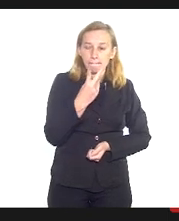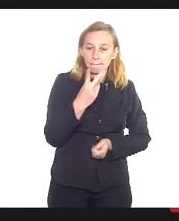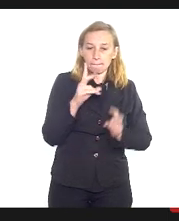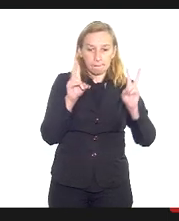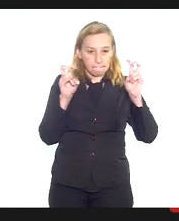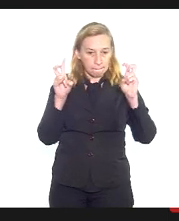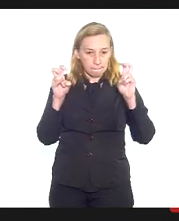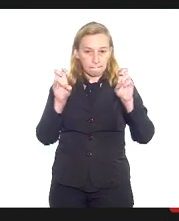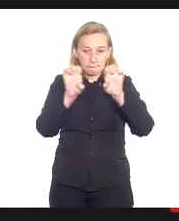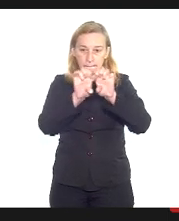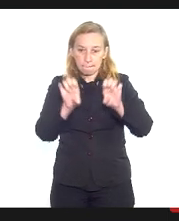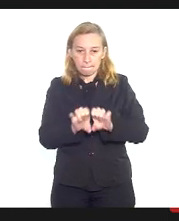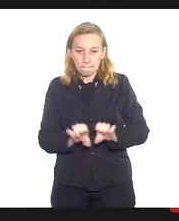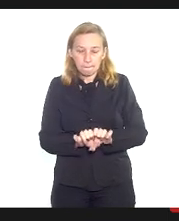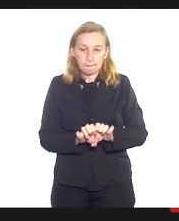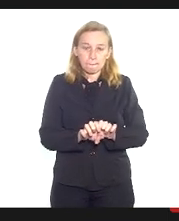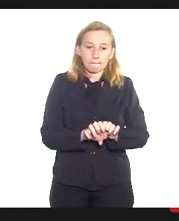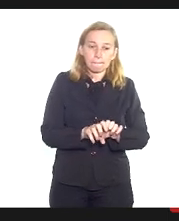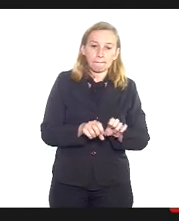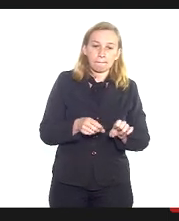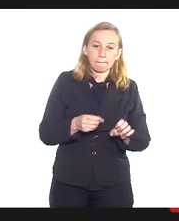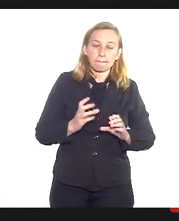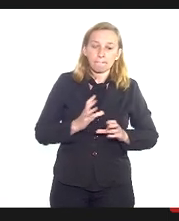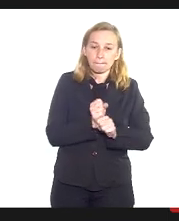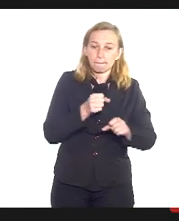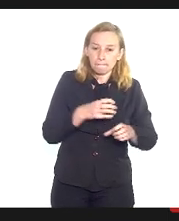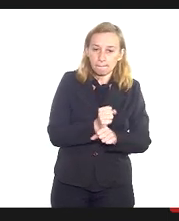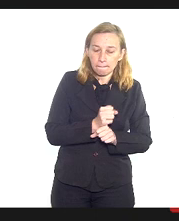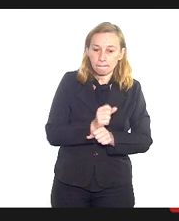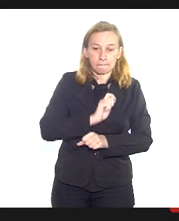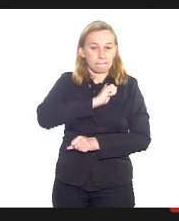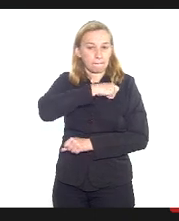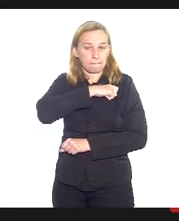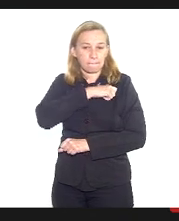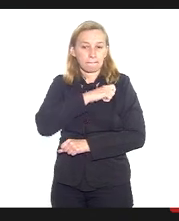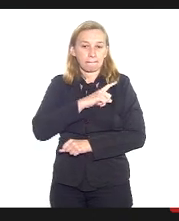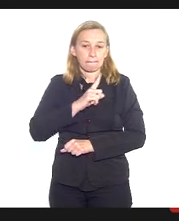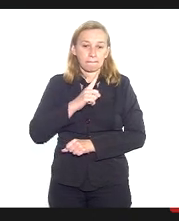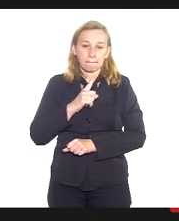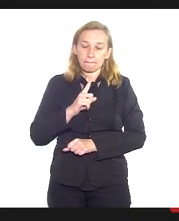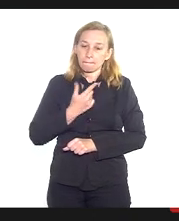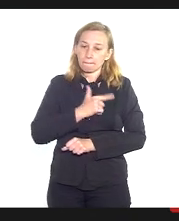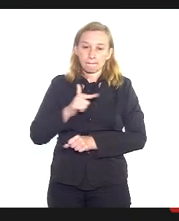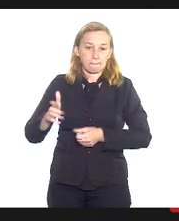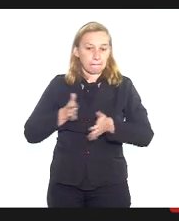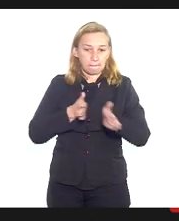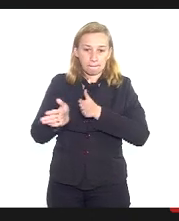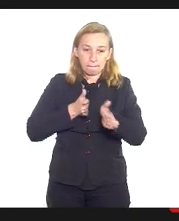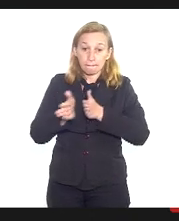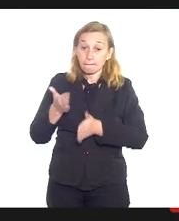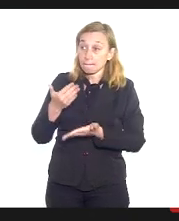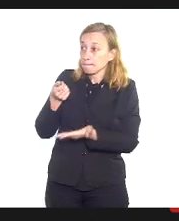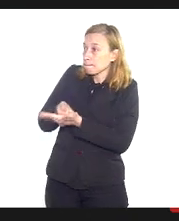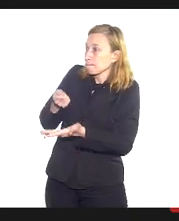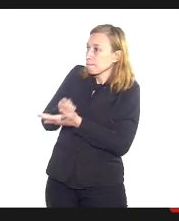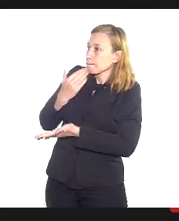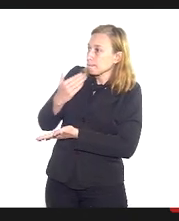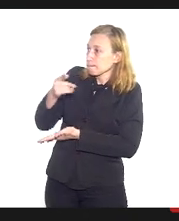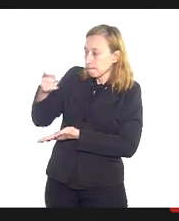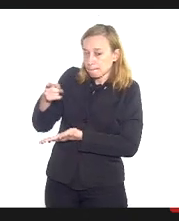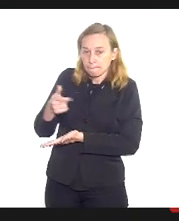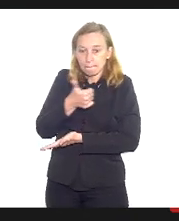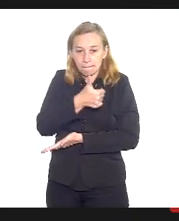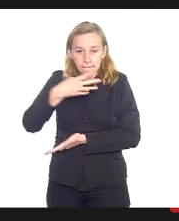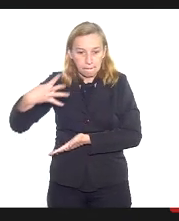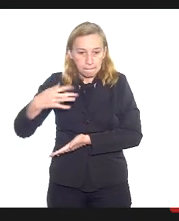Uma é a escrituração contábil fiscal, não é uma escrituração que nós tenhamos acesso, nós somos obrigados a pedir para eles, né, de